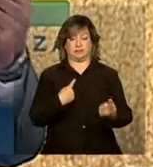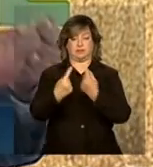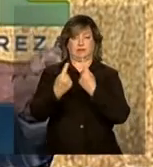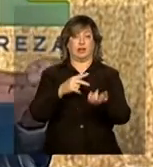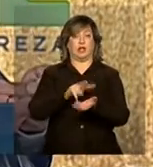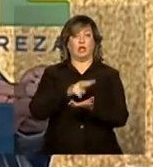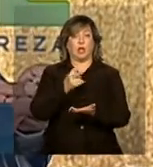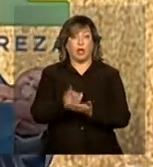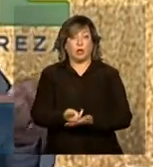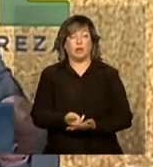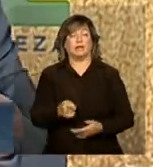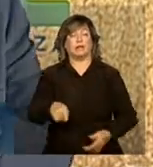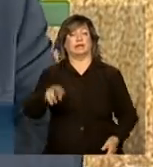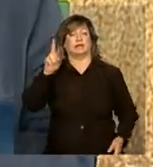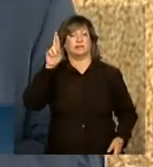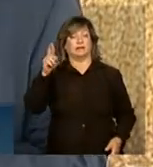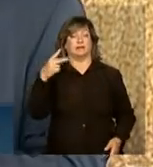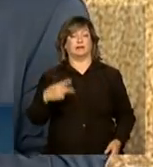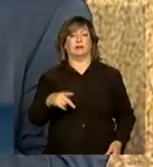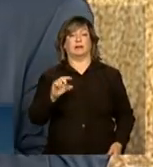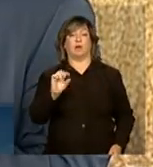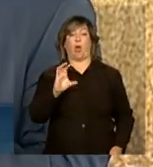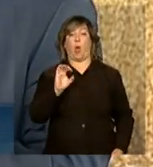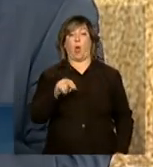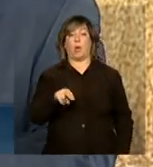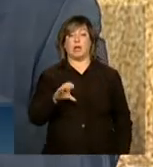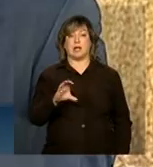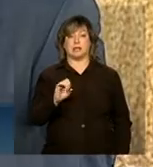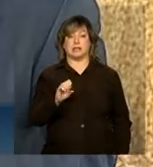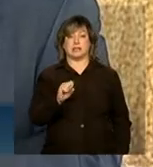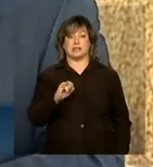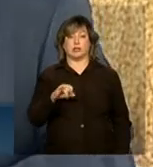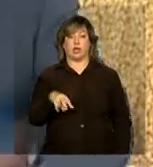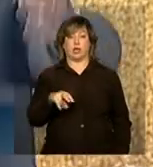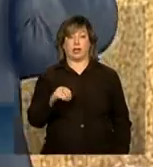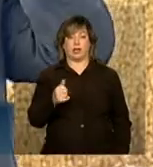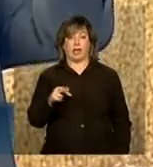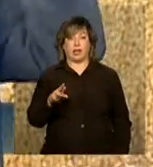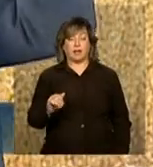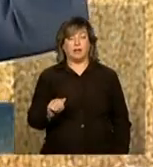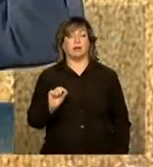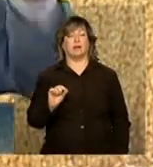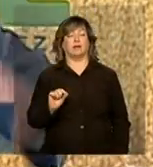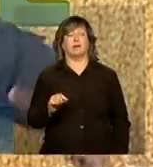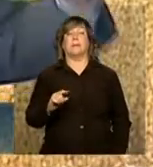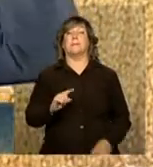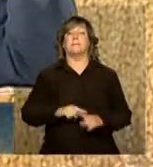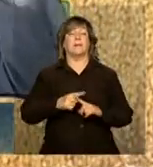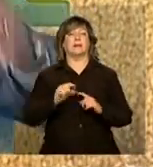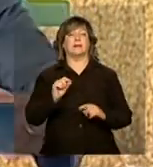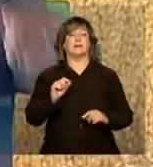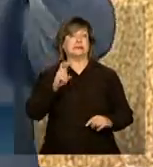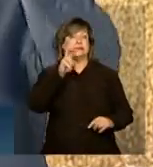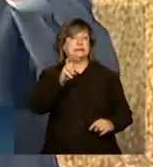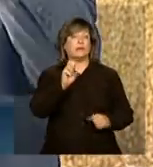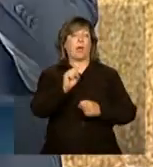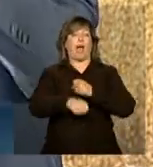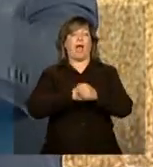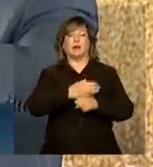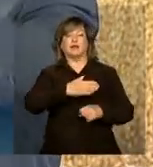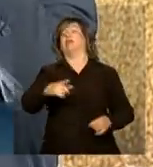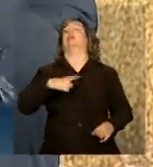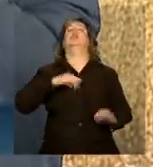aquilo que é a duplicação de responsabilidade da concessionária. E mais, Em 5 anos, os senhores terão